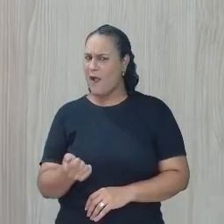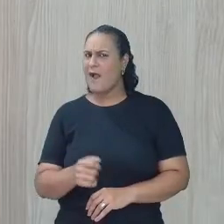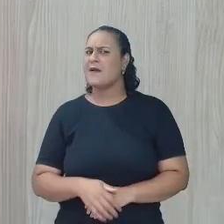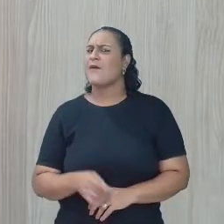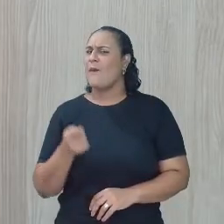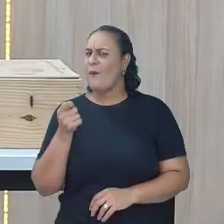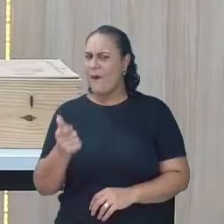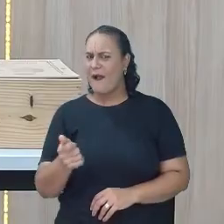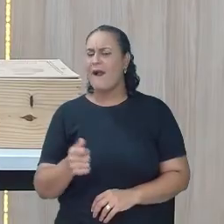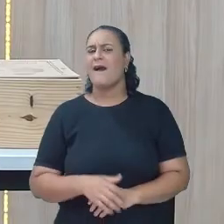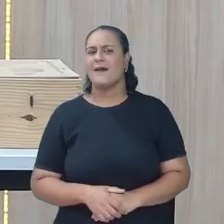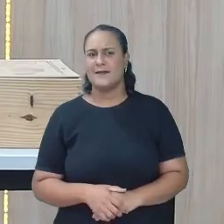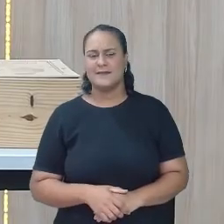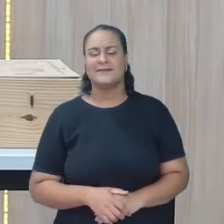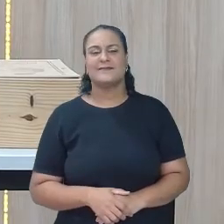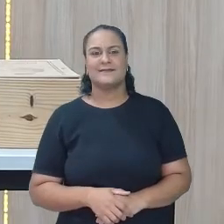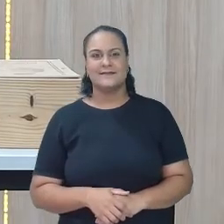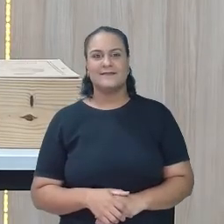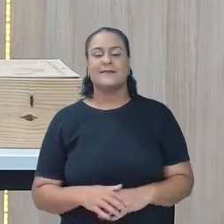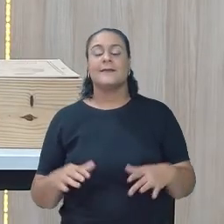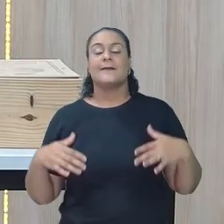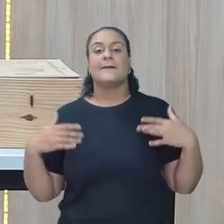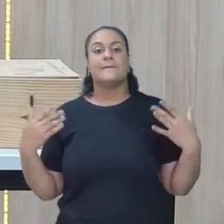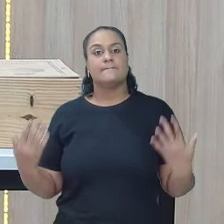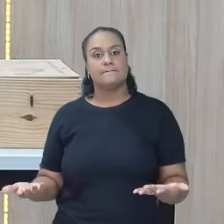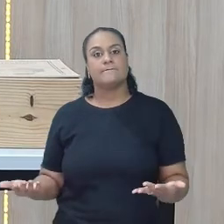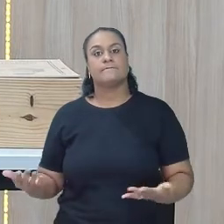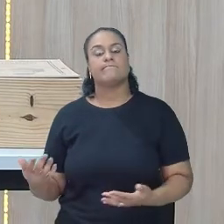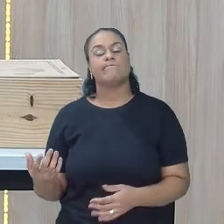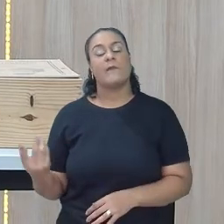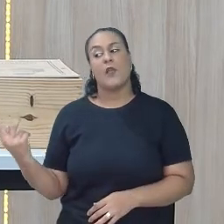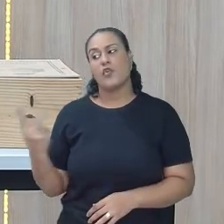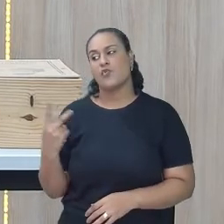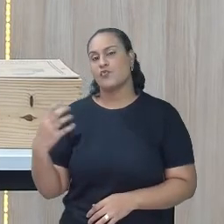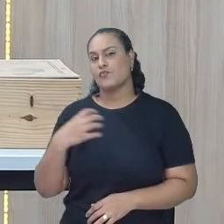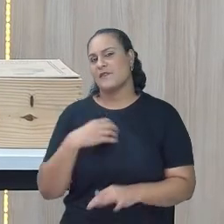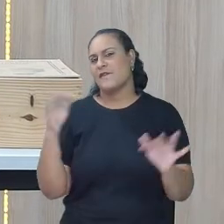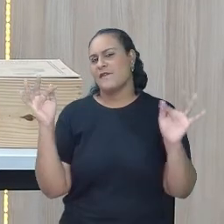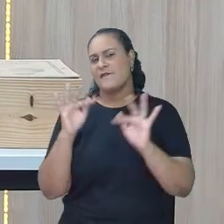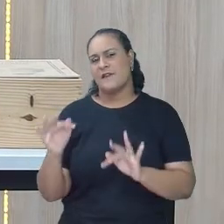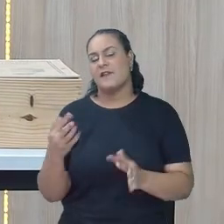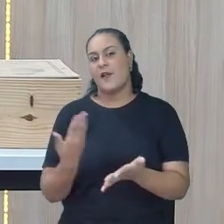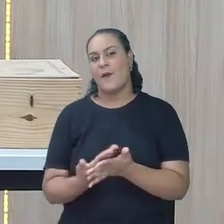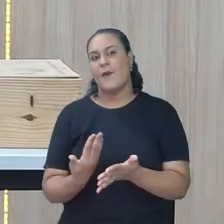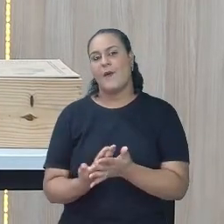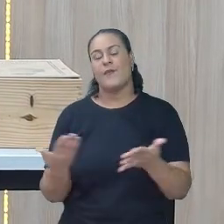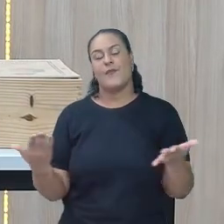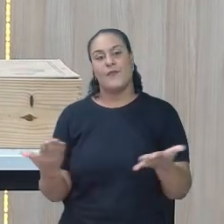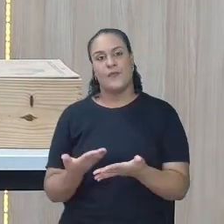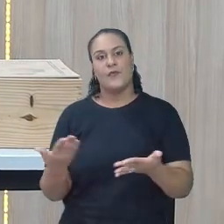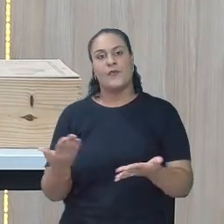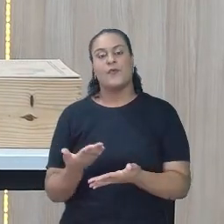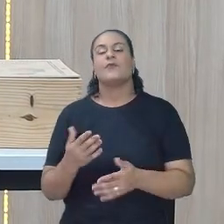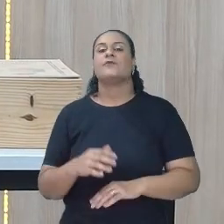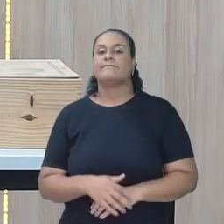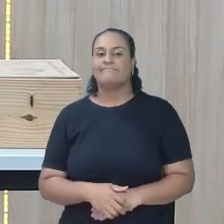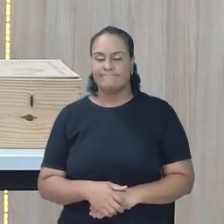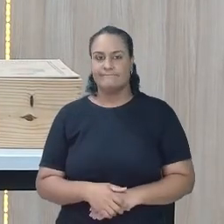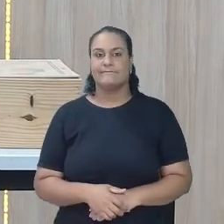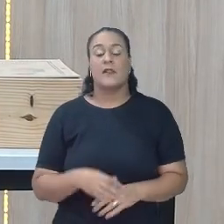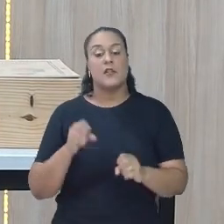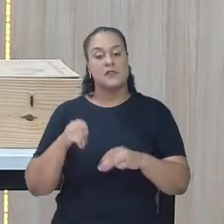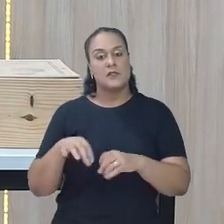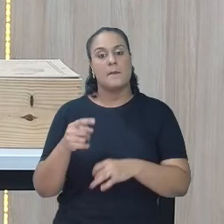mesmo. Foi quase mesmo, né? Então, gente, a gente ficou muito feliz com essa aula de hoje, podendo fazer o comentário sobre esse tipo de